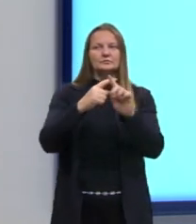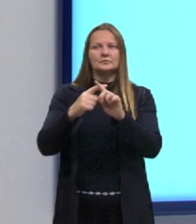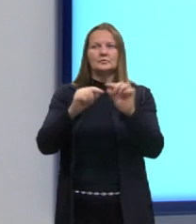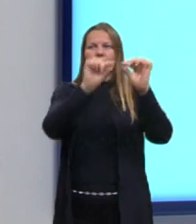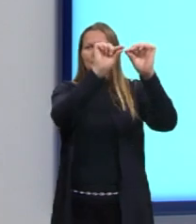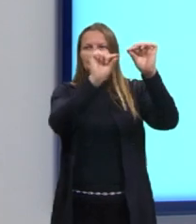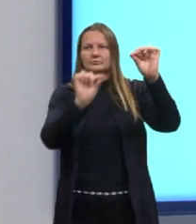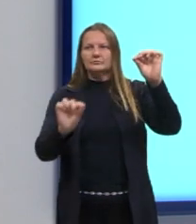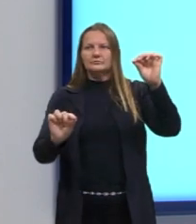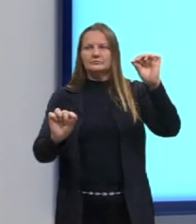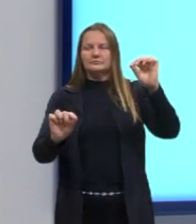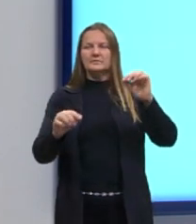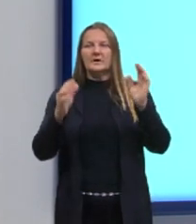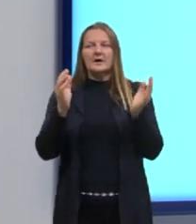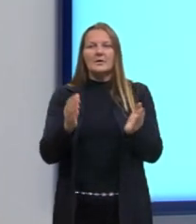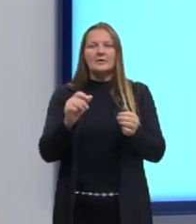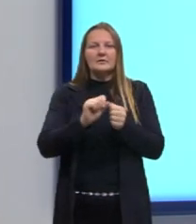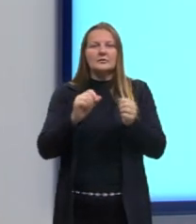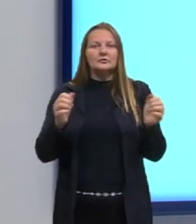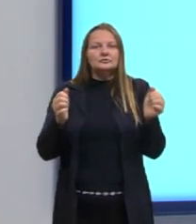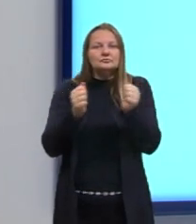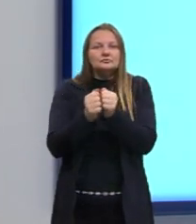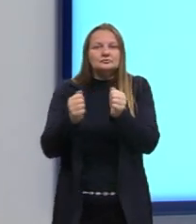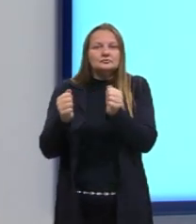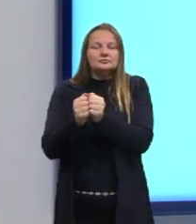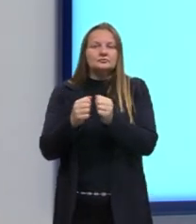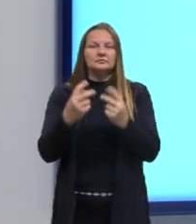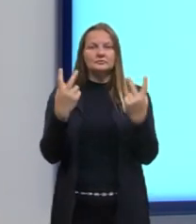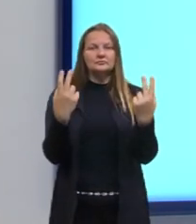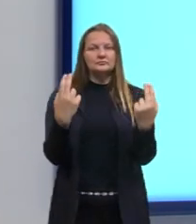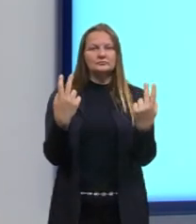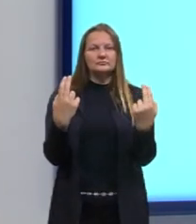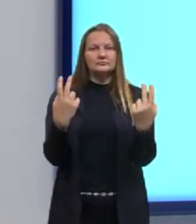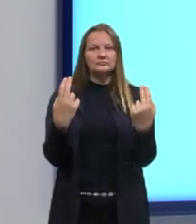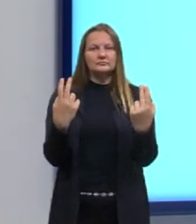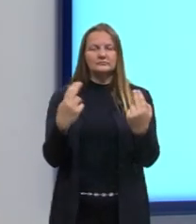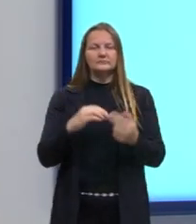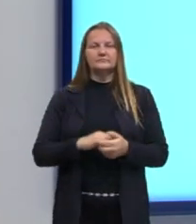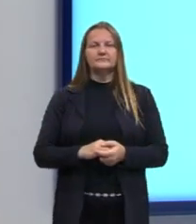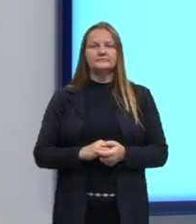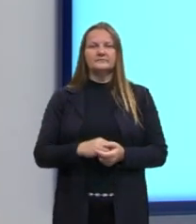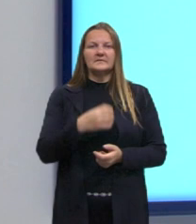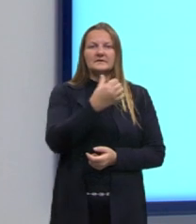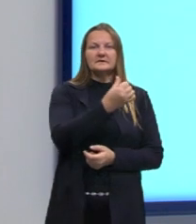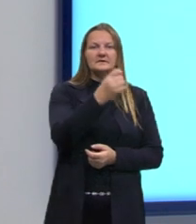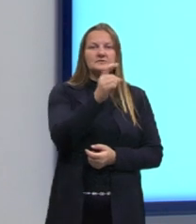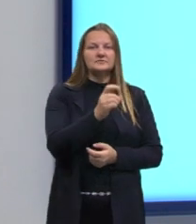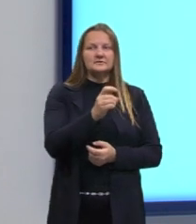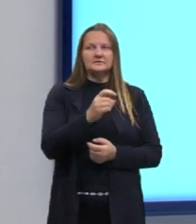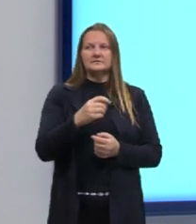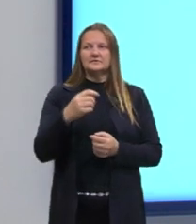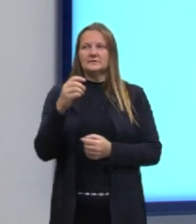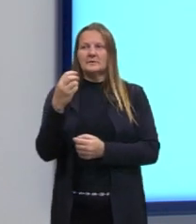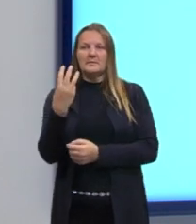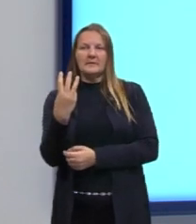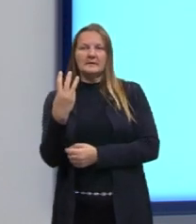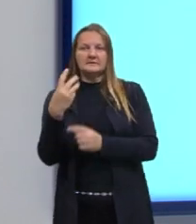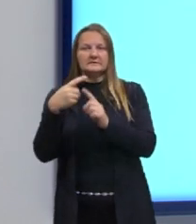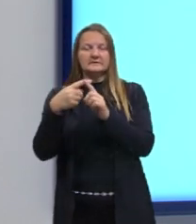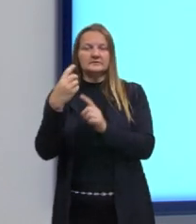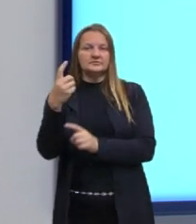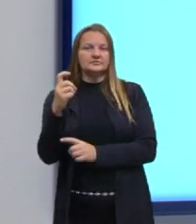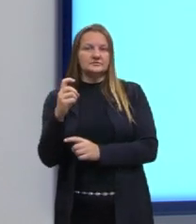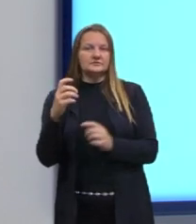diagonais agora nós vamos juntar os termos semelhantes como por exemplo 6x + 3x